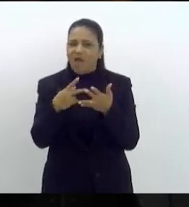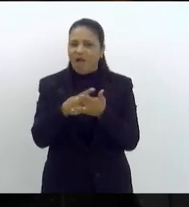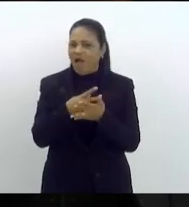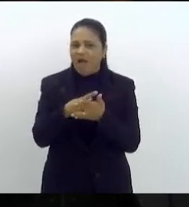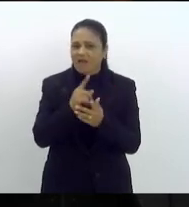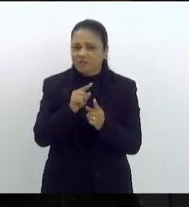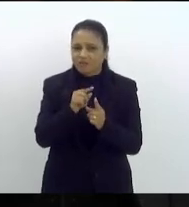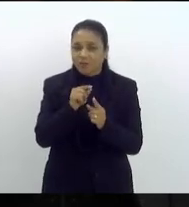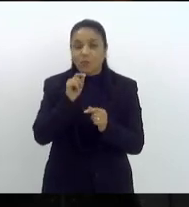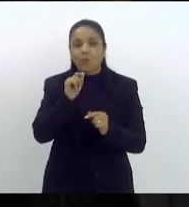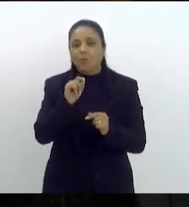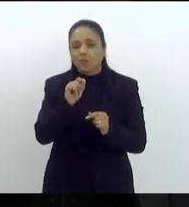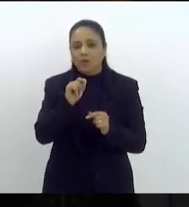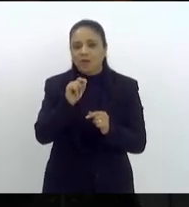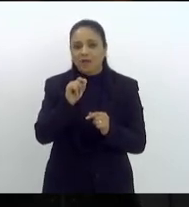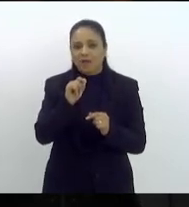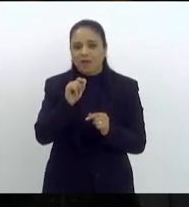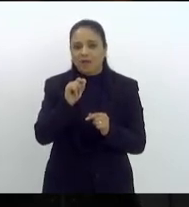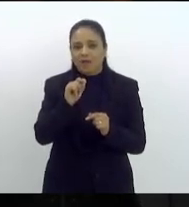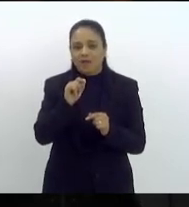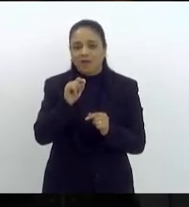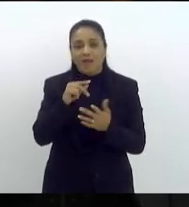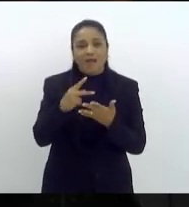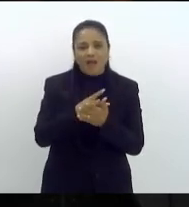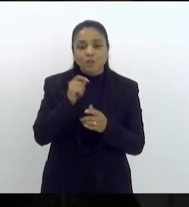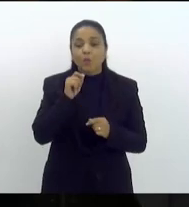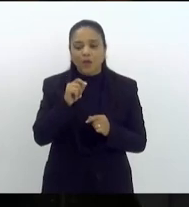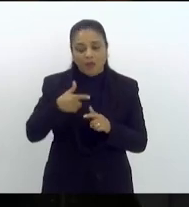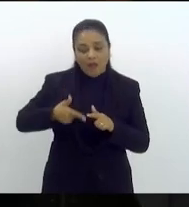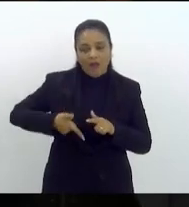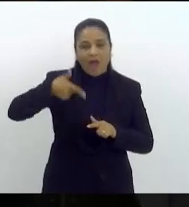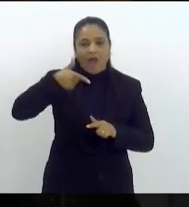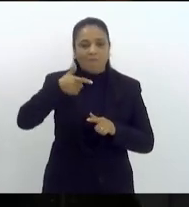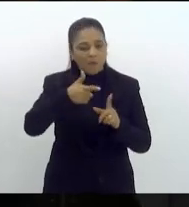é a arma que mata